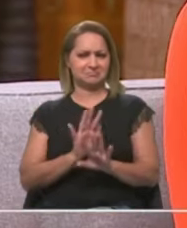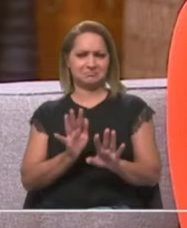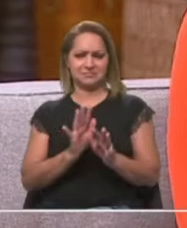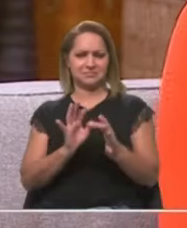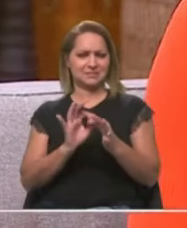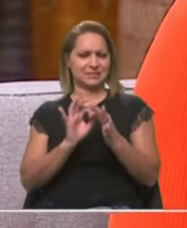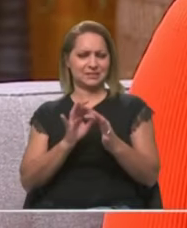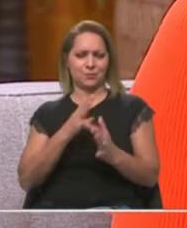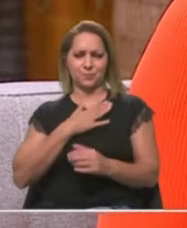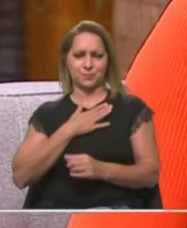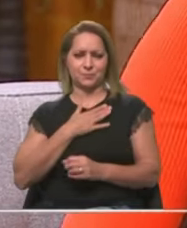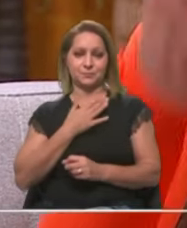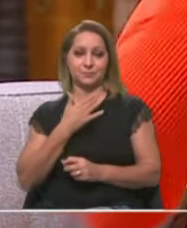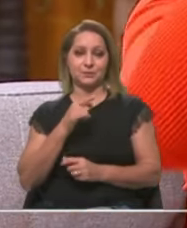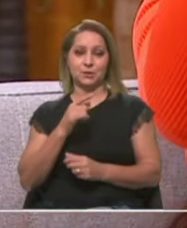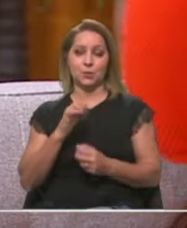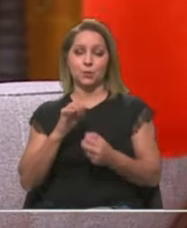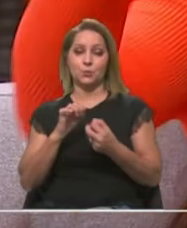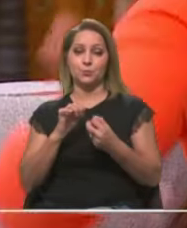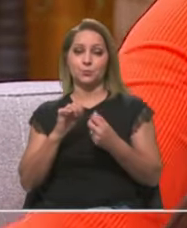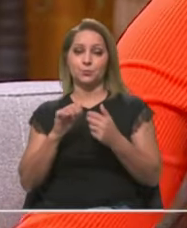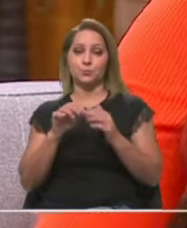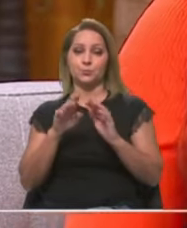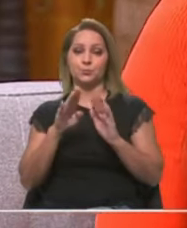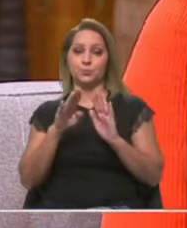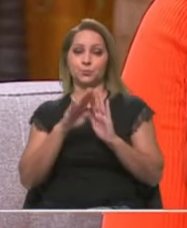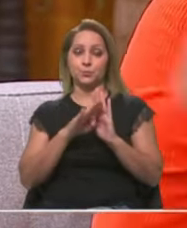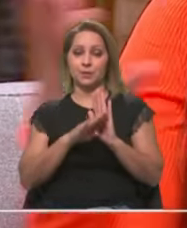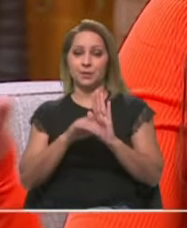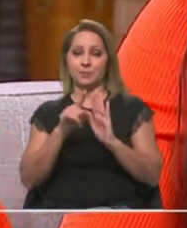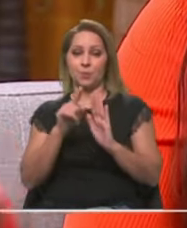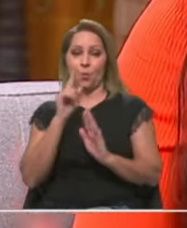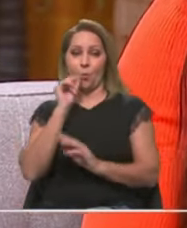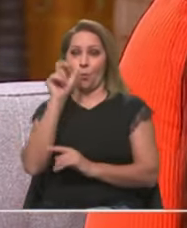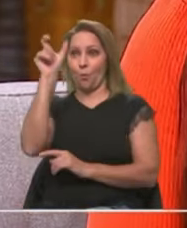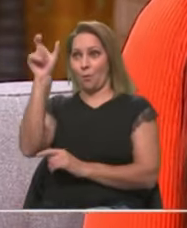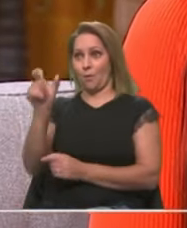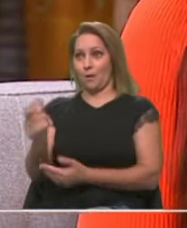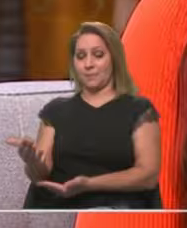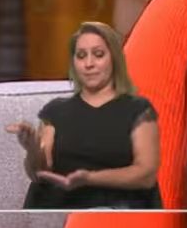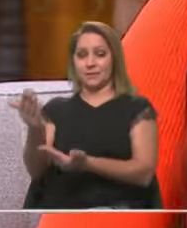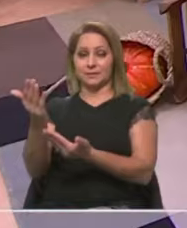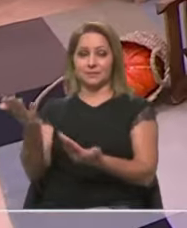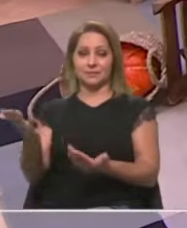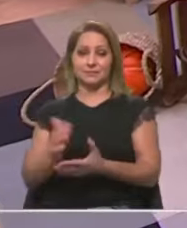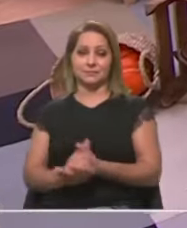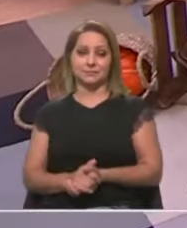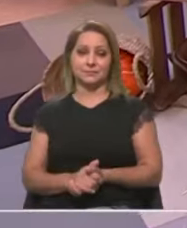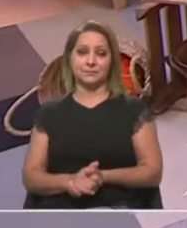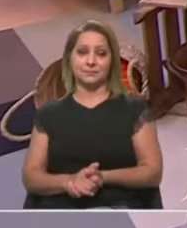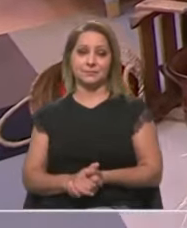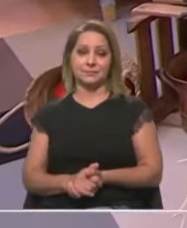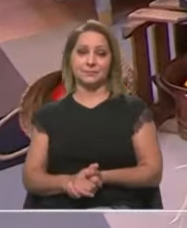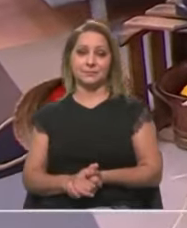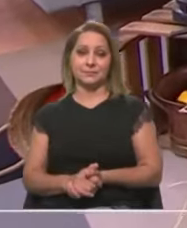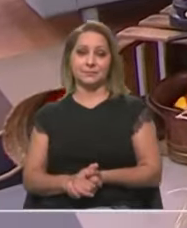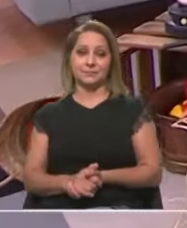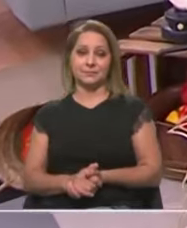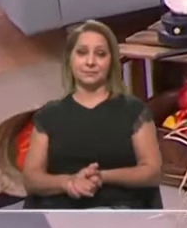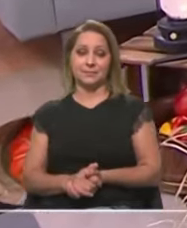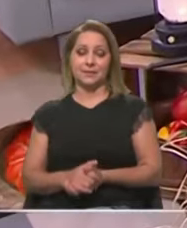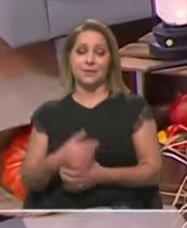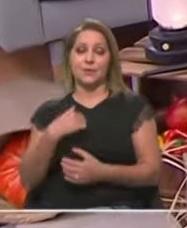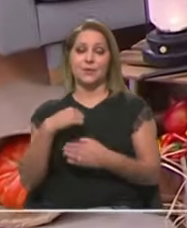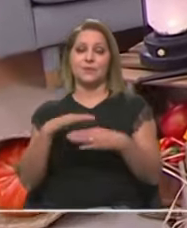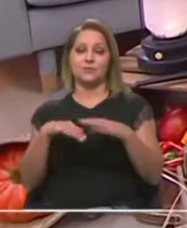Mas o programa fez com que o Ricardo, um homem daquele... O amor é assim, uma pessoa tropeça nele quando menos espera. O que é que eu posso